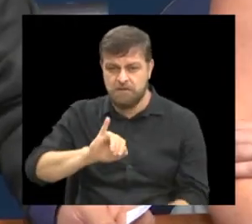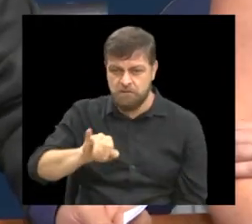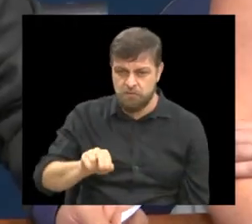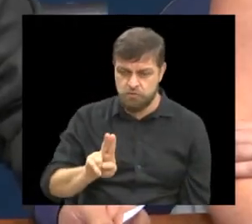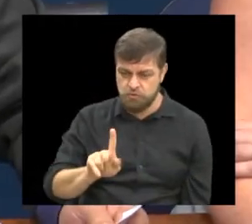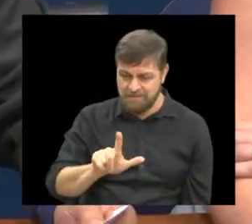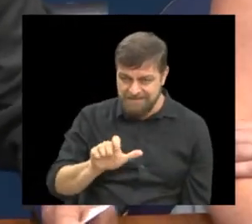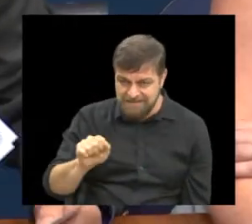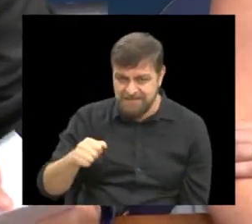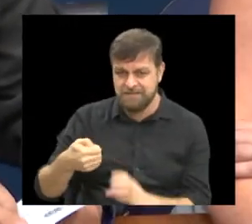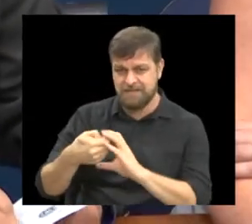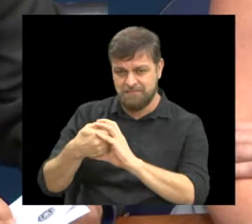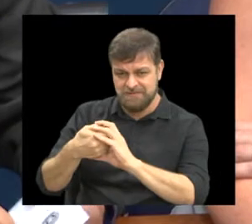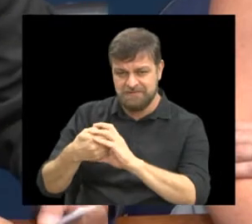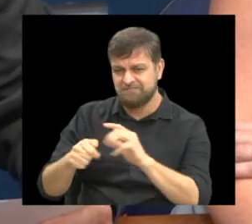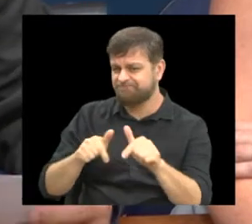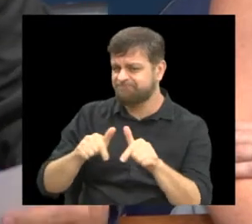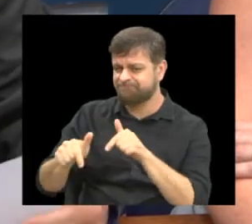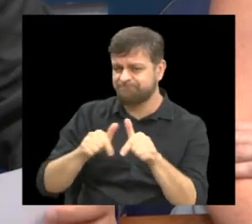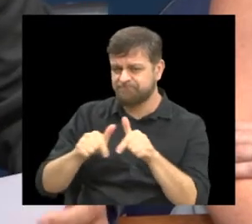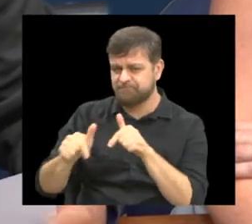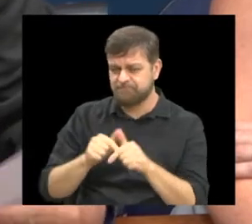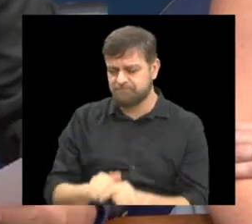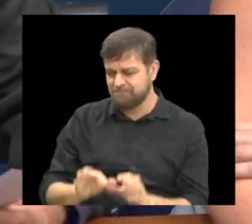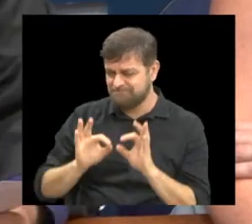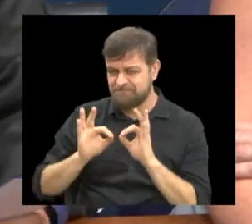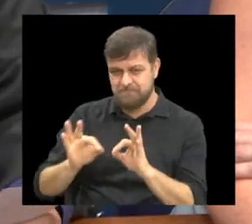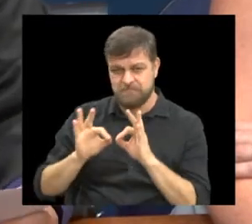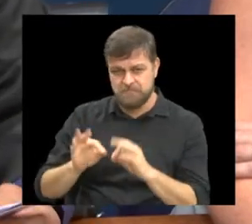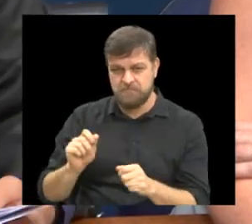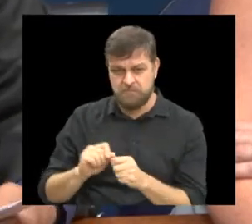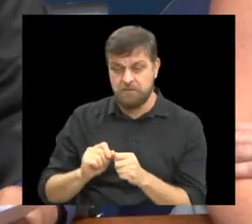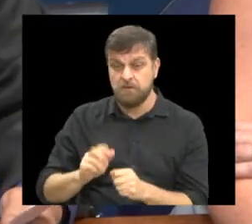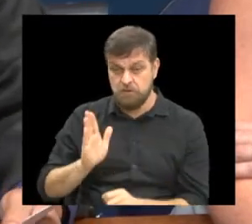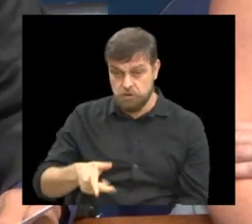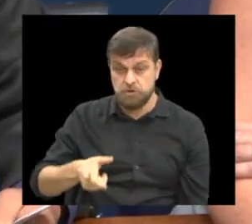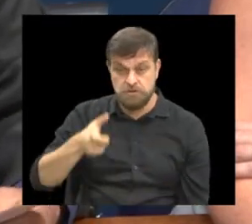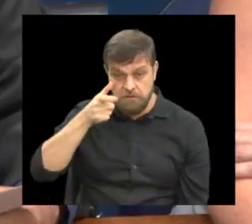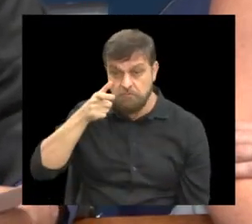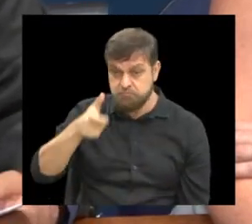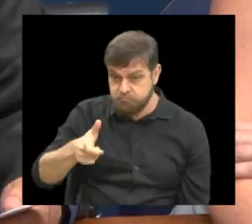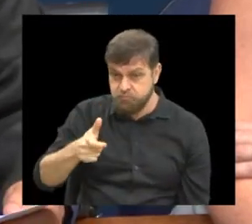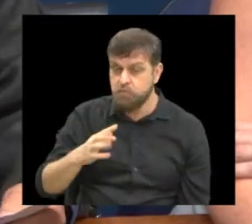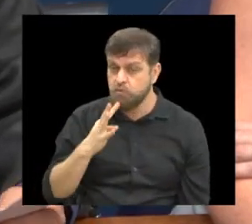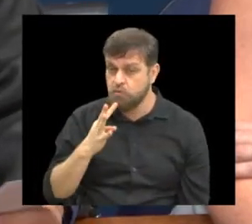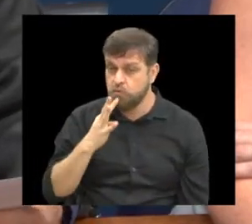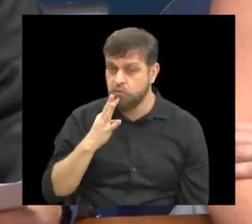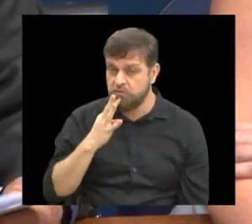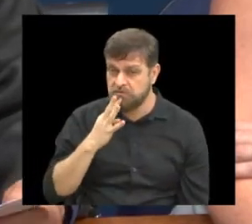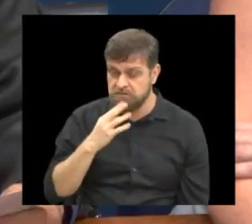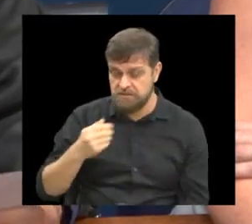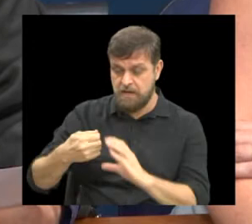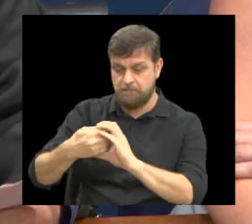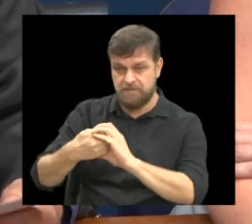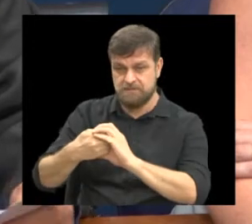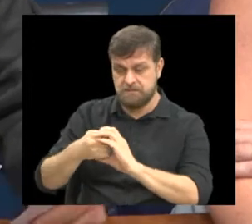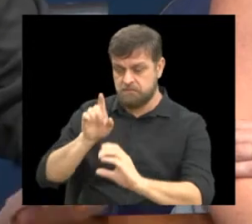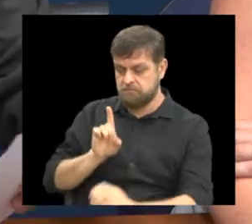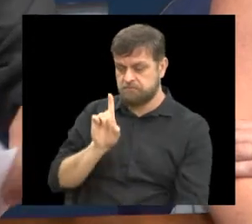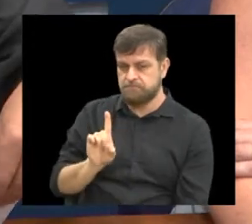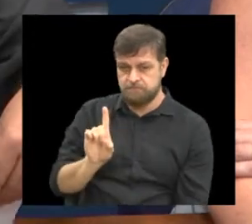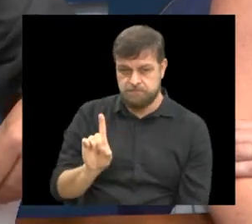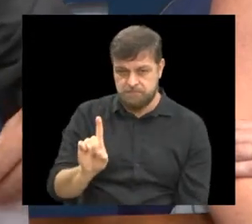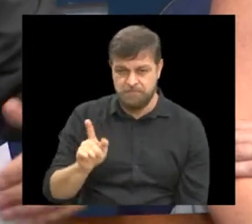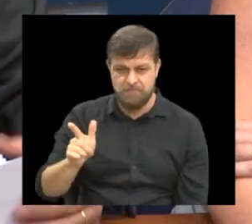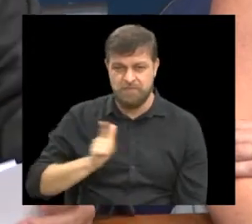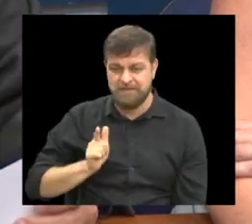a Juliana também, que o trabalho que ela faz na Pascamp, já tive a oportunidade de conhecer. E graças a Deus nós